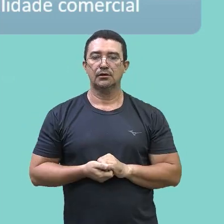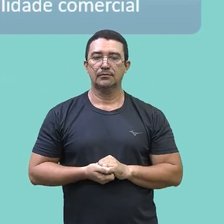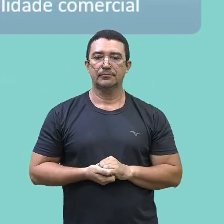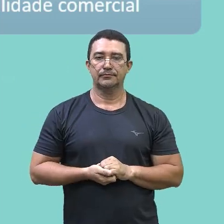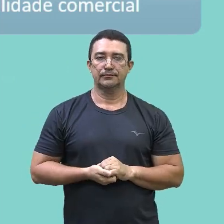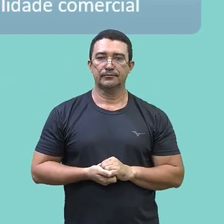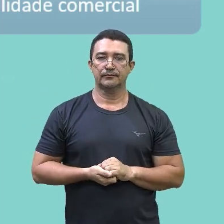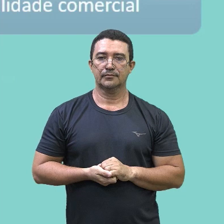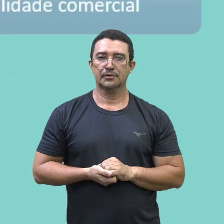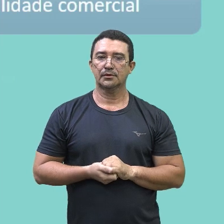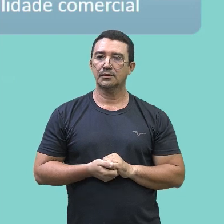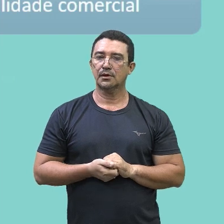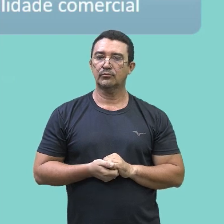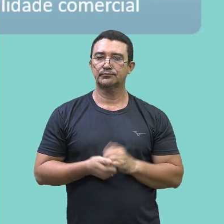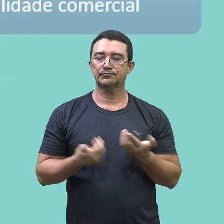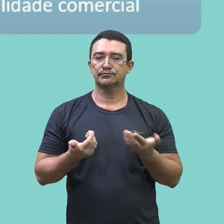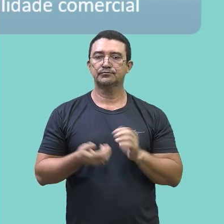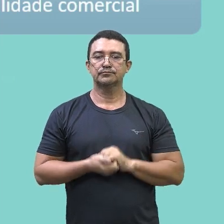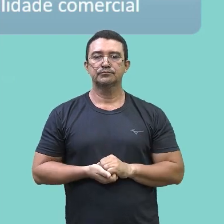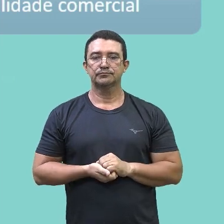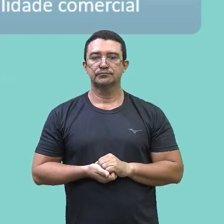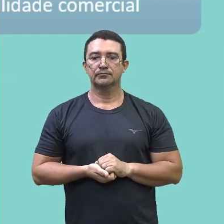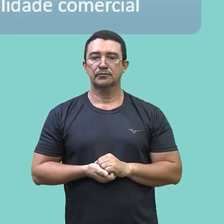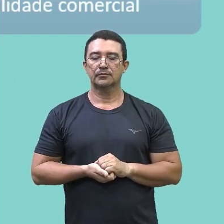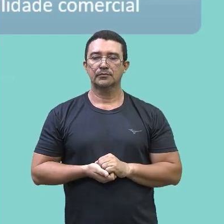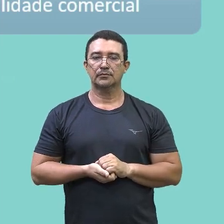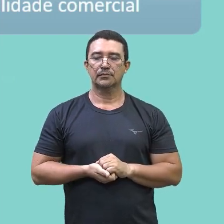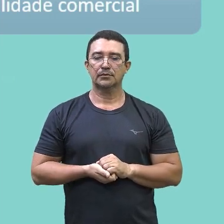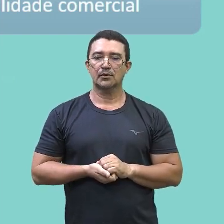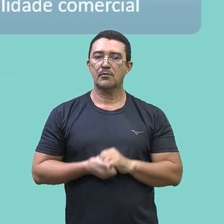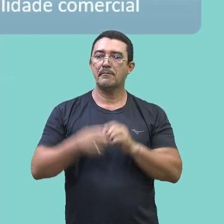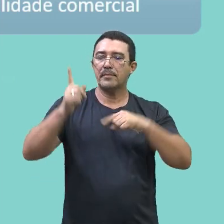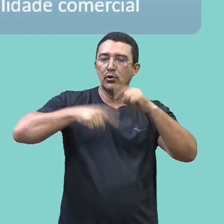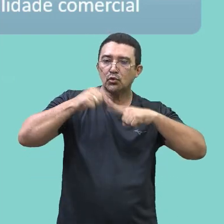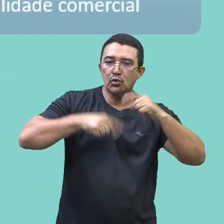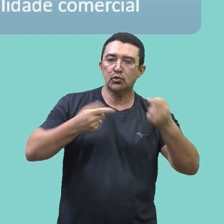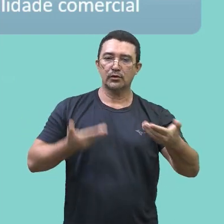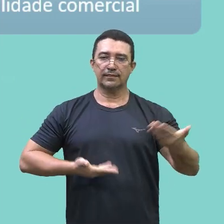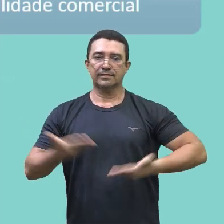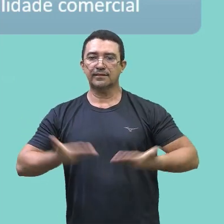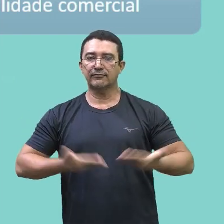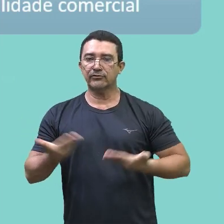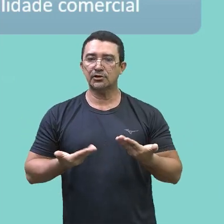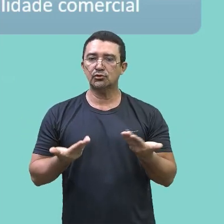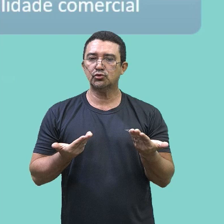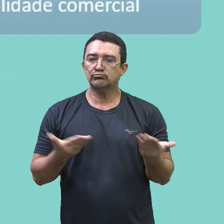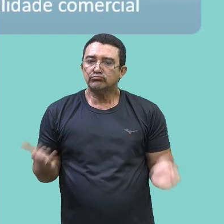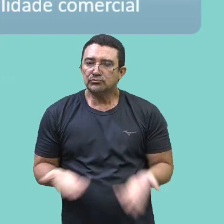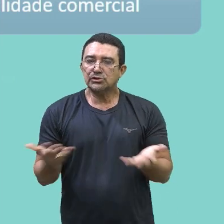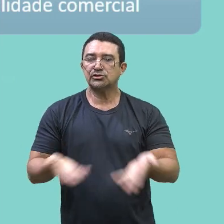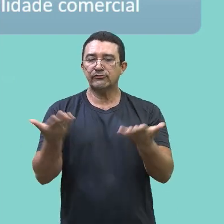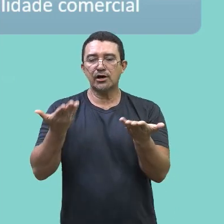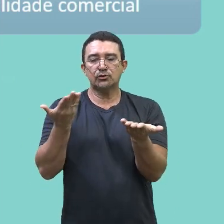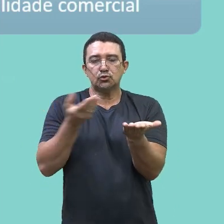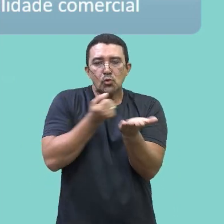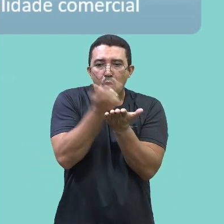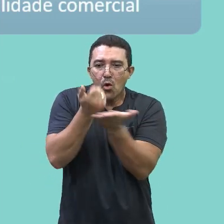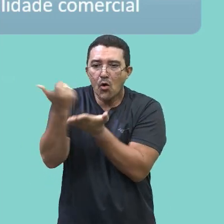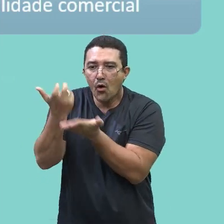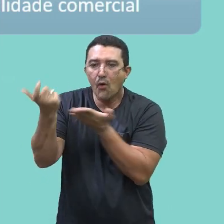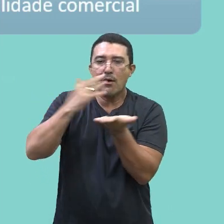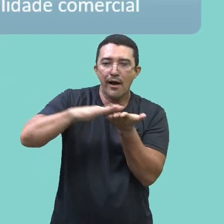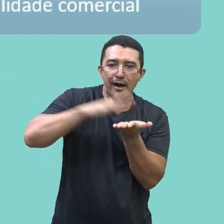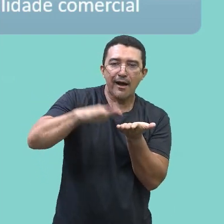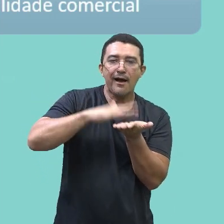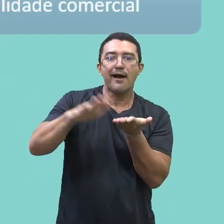agora. Promover produtos e serviços, incentivando o consumo. Isso aqui já